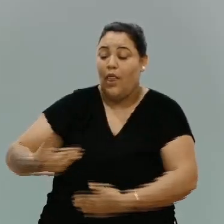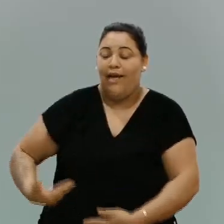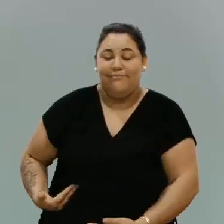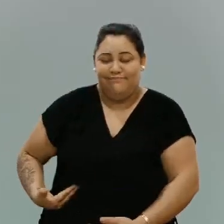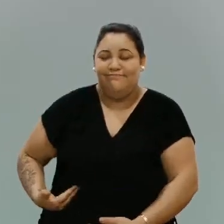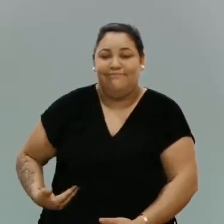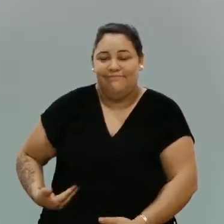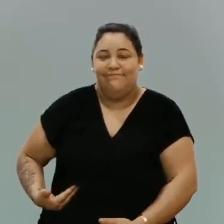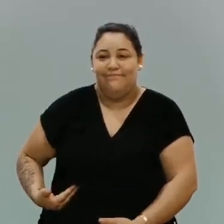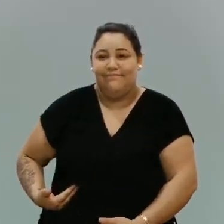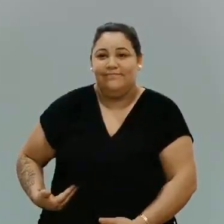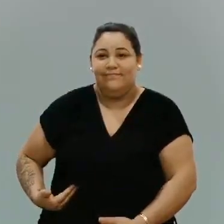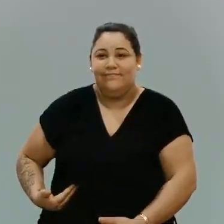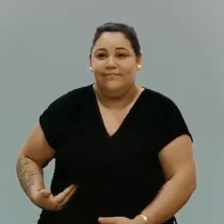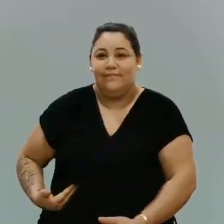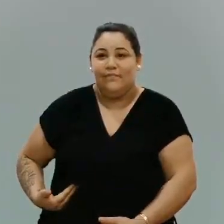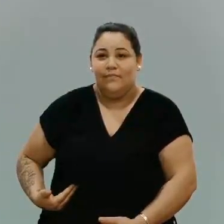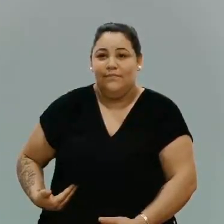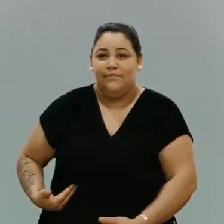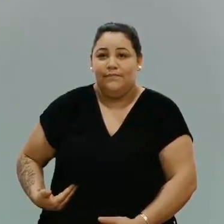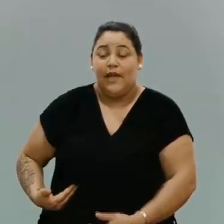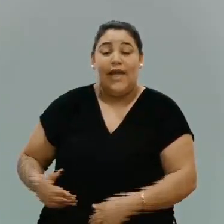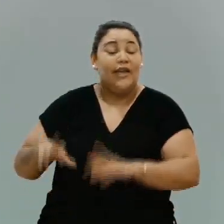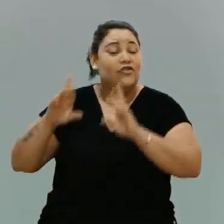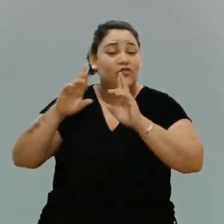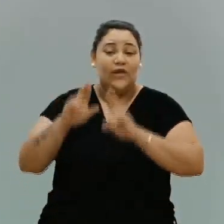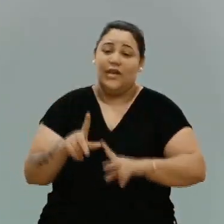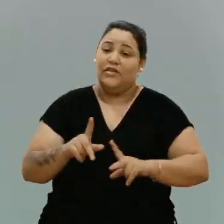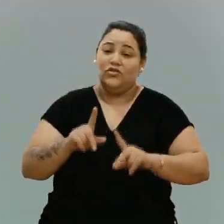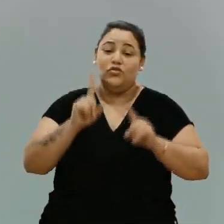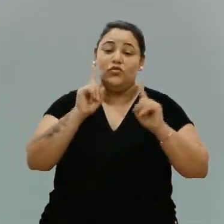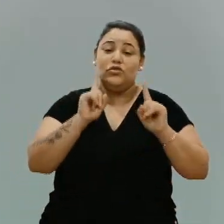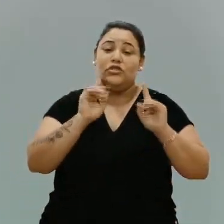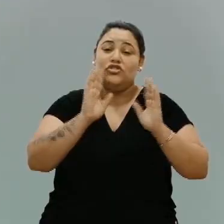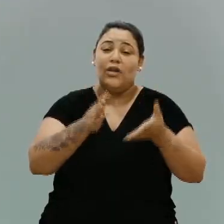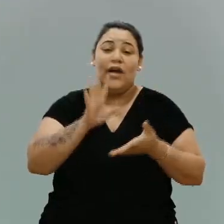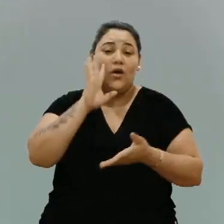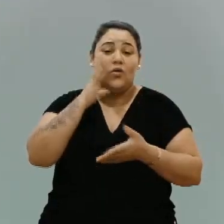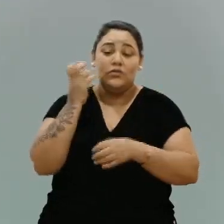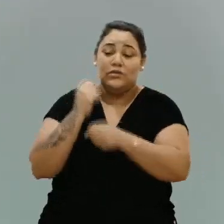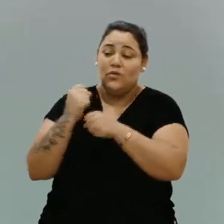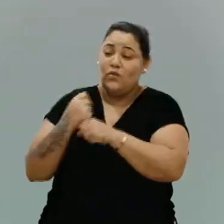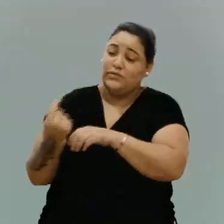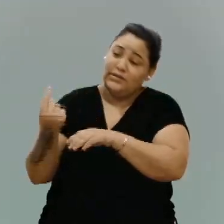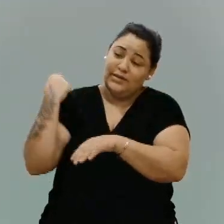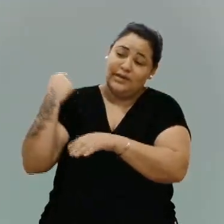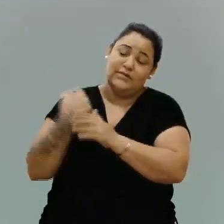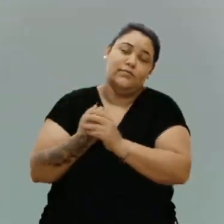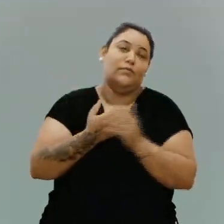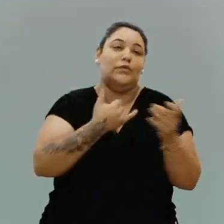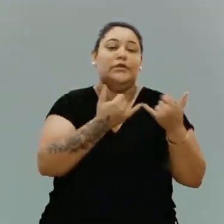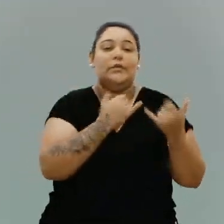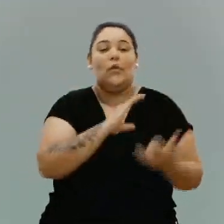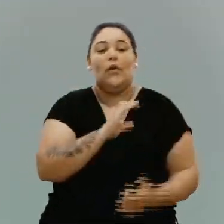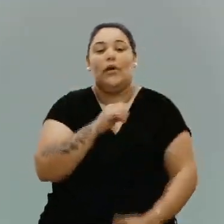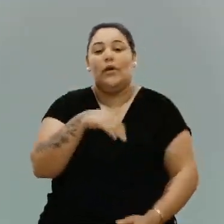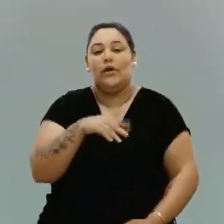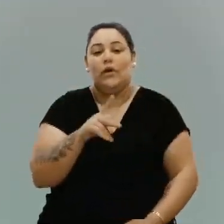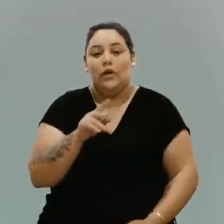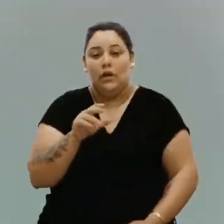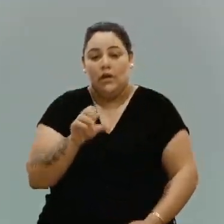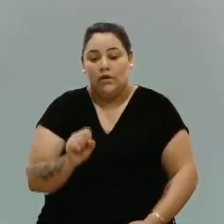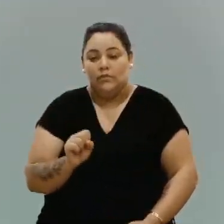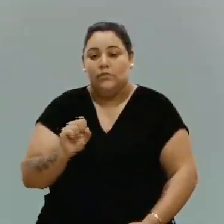desses loteamentos que foram implantados aqui no município antigamente. Campos da Serra, propriamente o